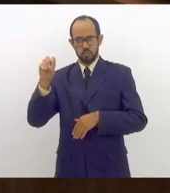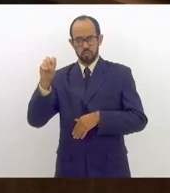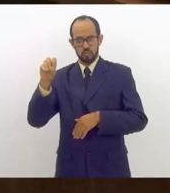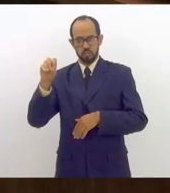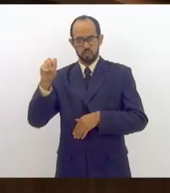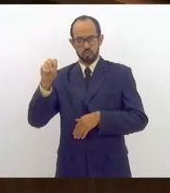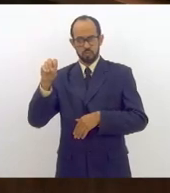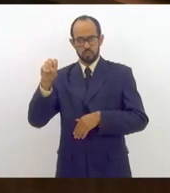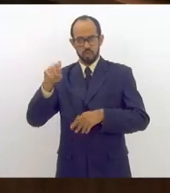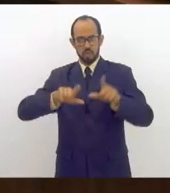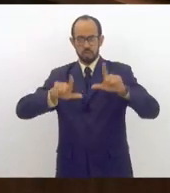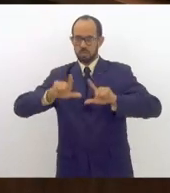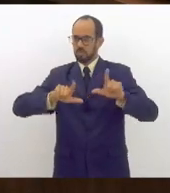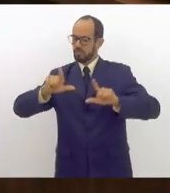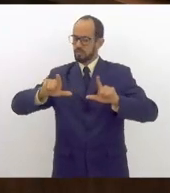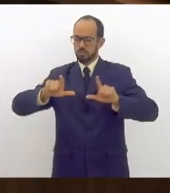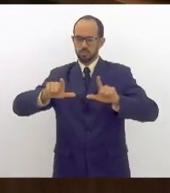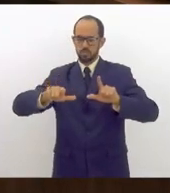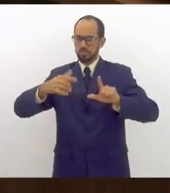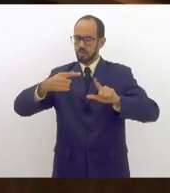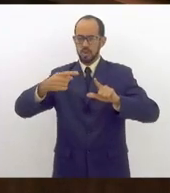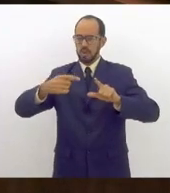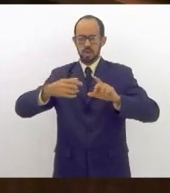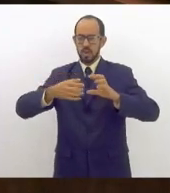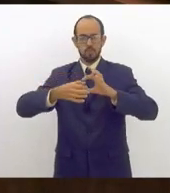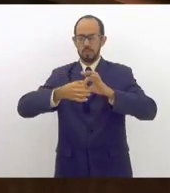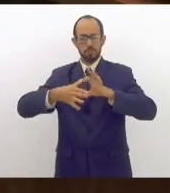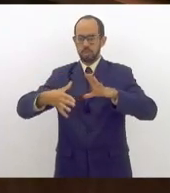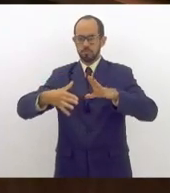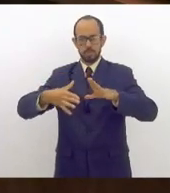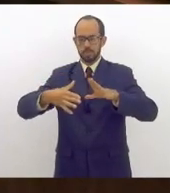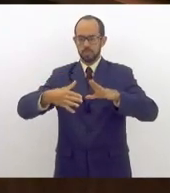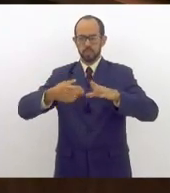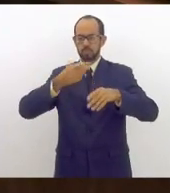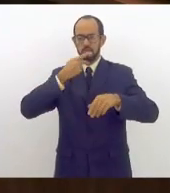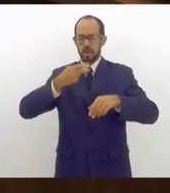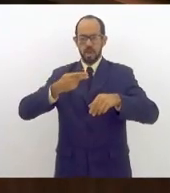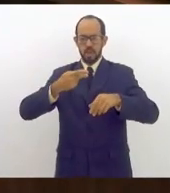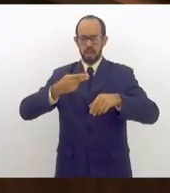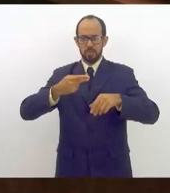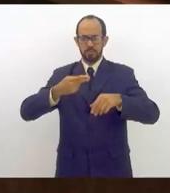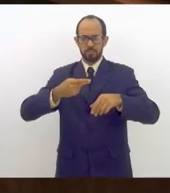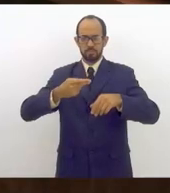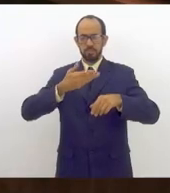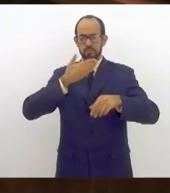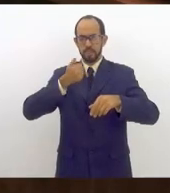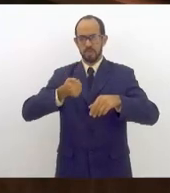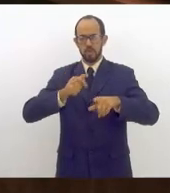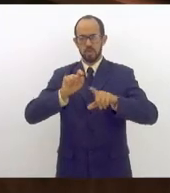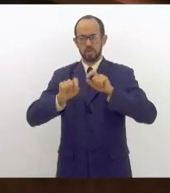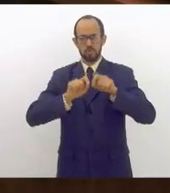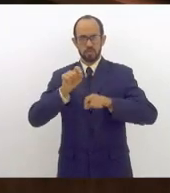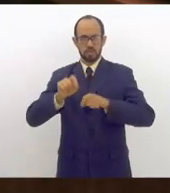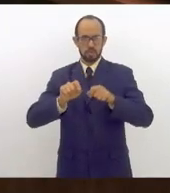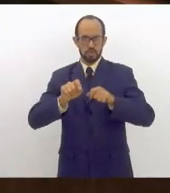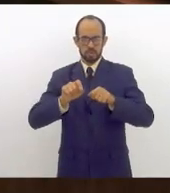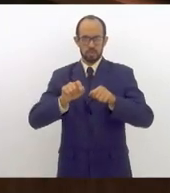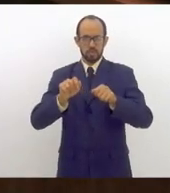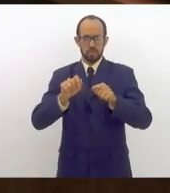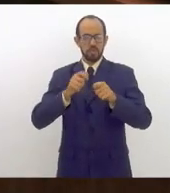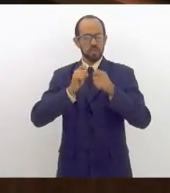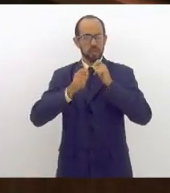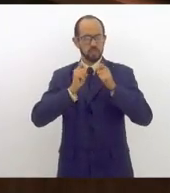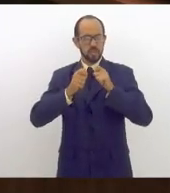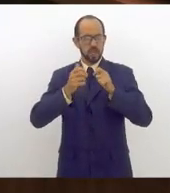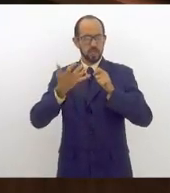deixa me dar o contraditório. Não querem me entrevistar, preferem fazer fizeram